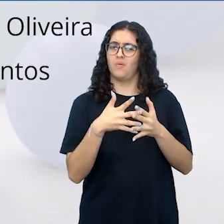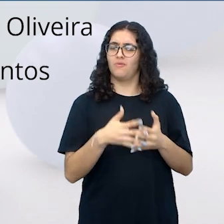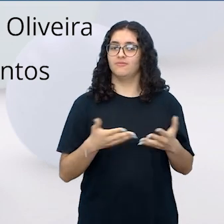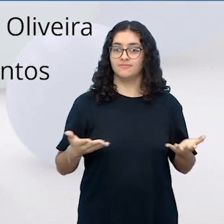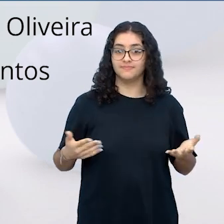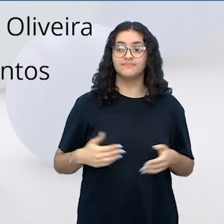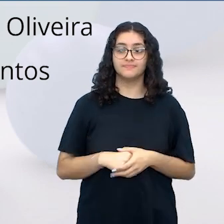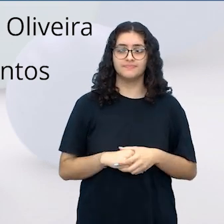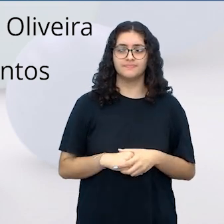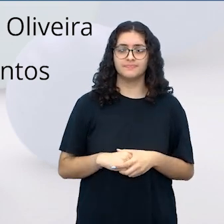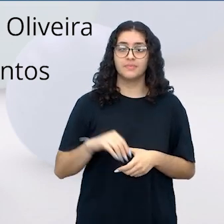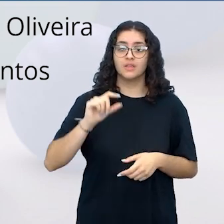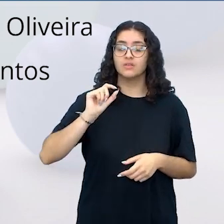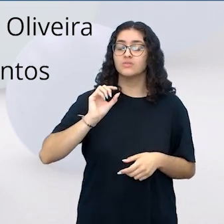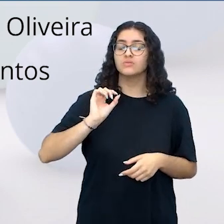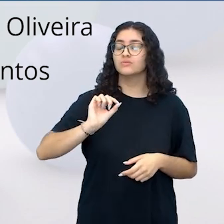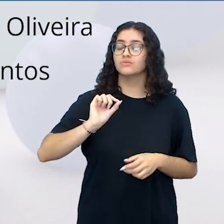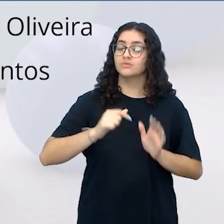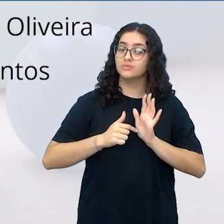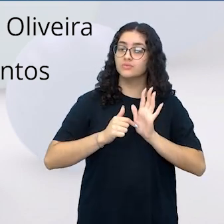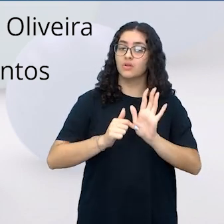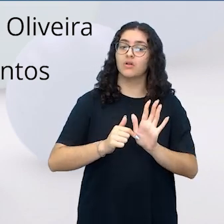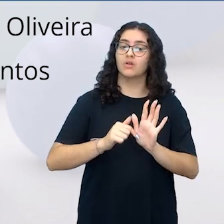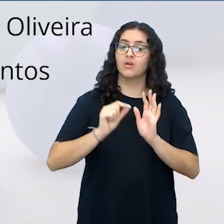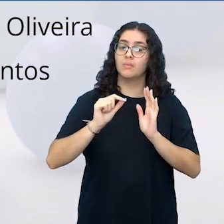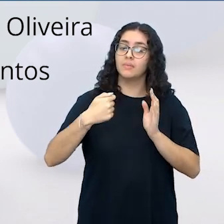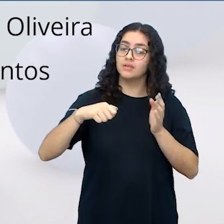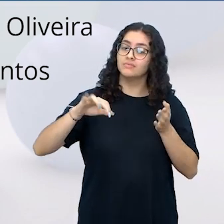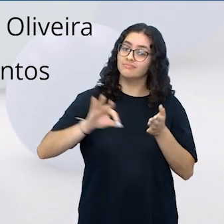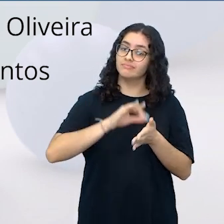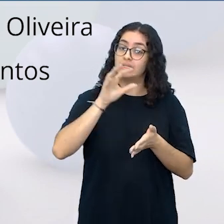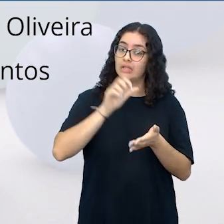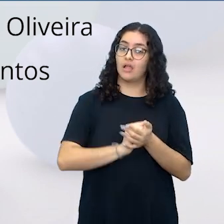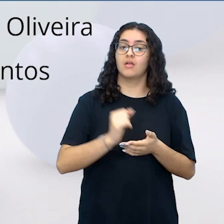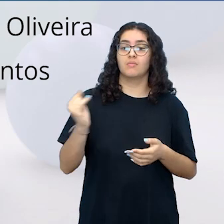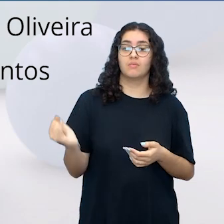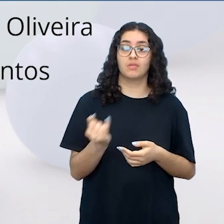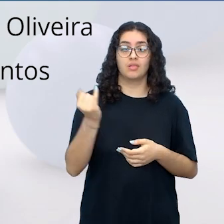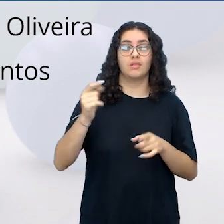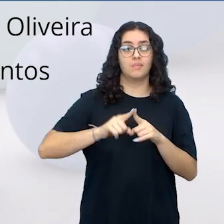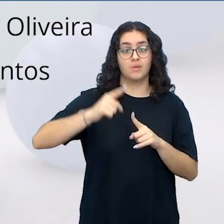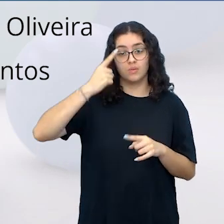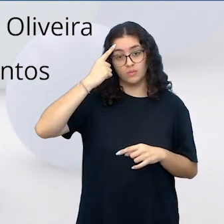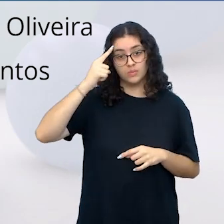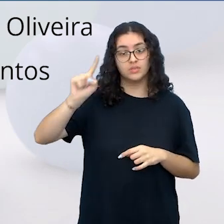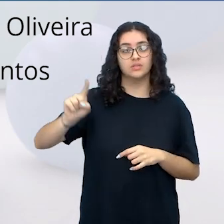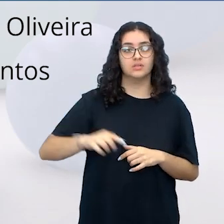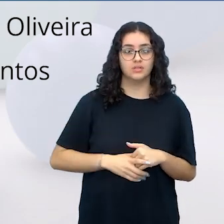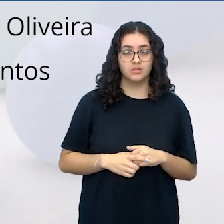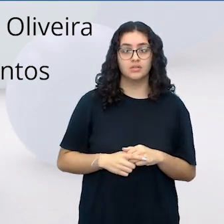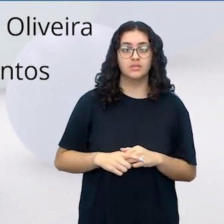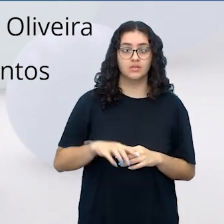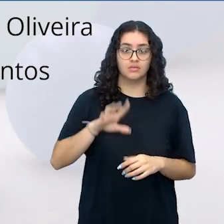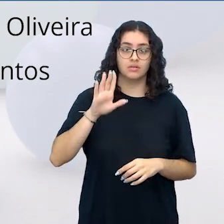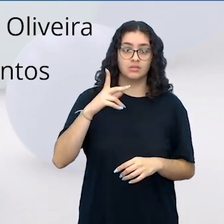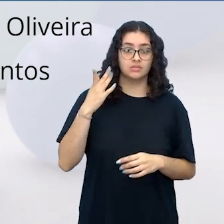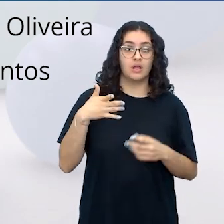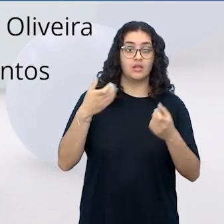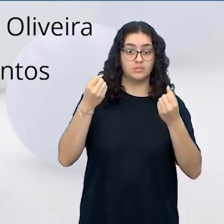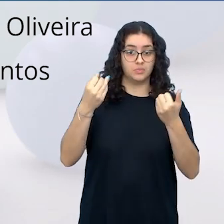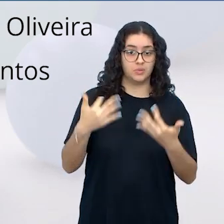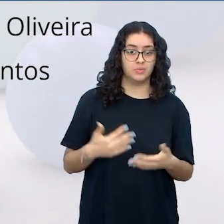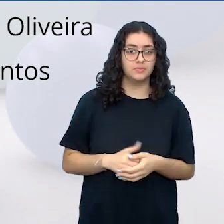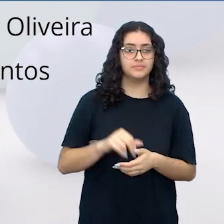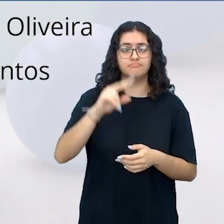até. A gente só reforçou a importância aqui da inscrição e é o último dia, como a Tere acabou de ressaltar aqui.